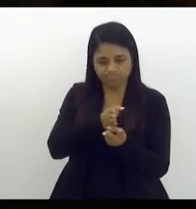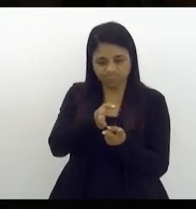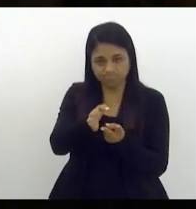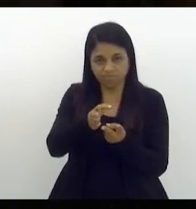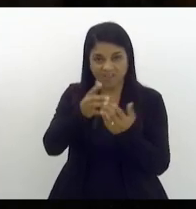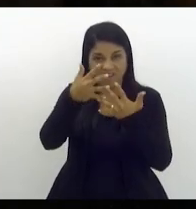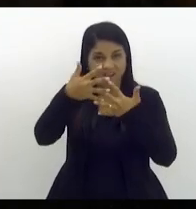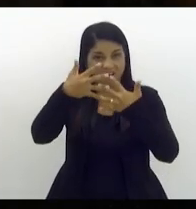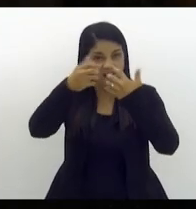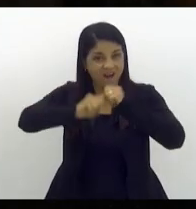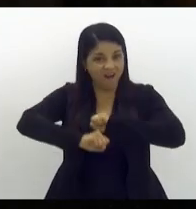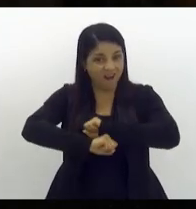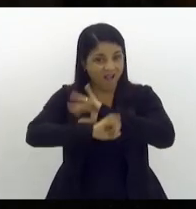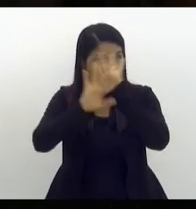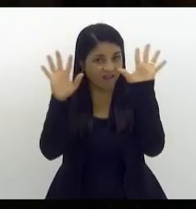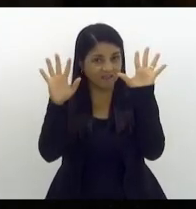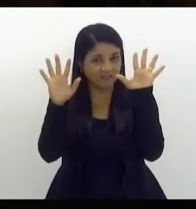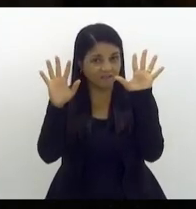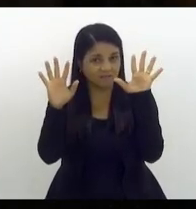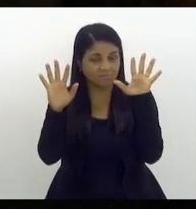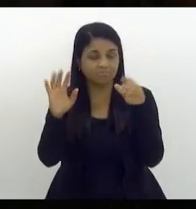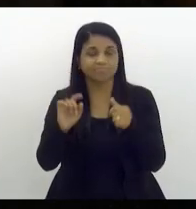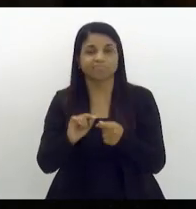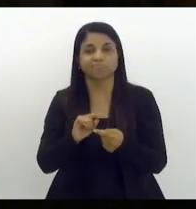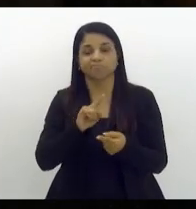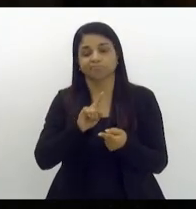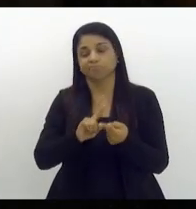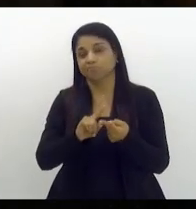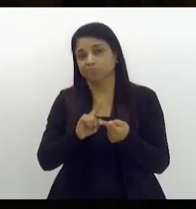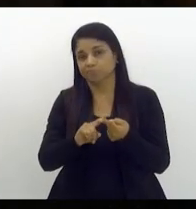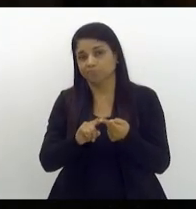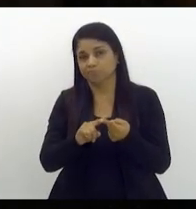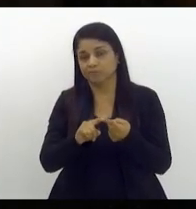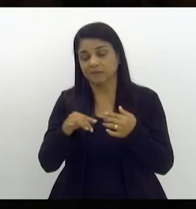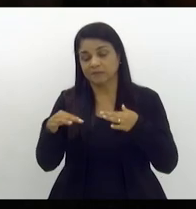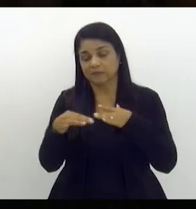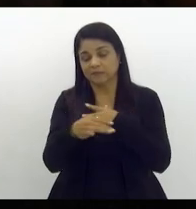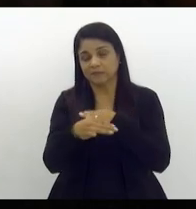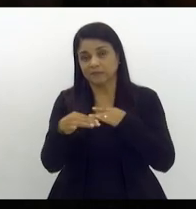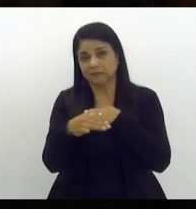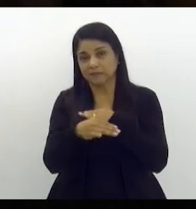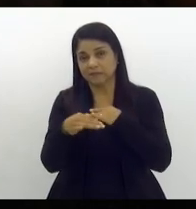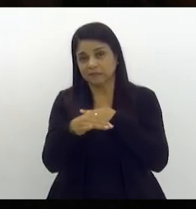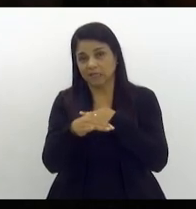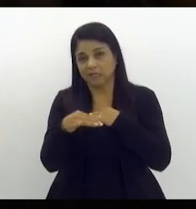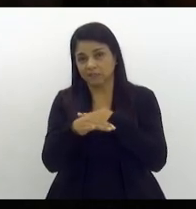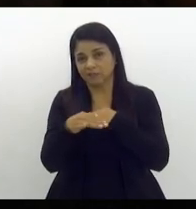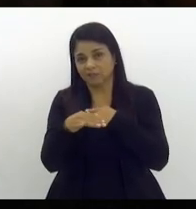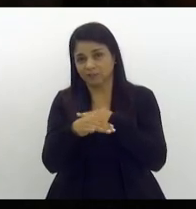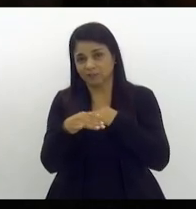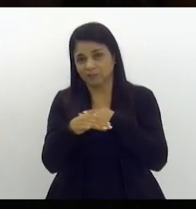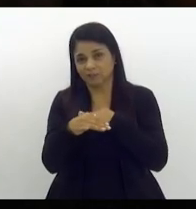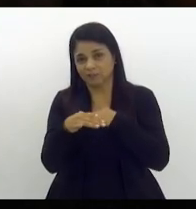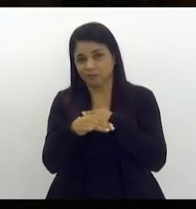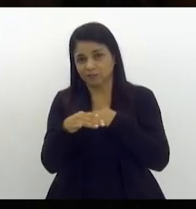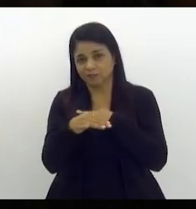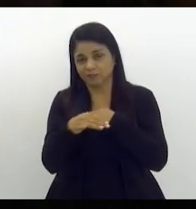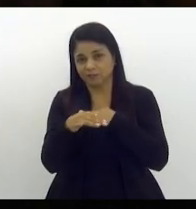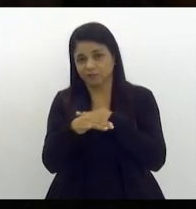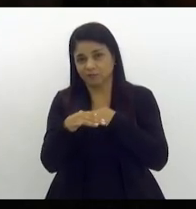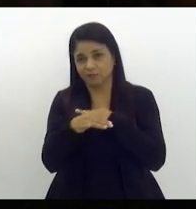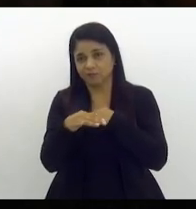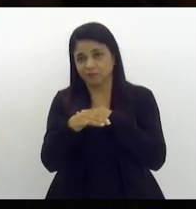claras. Primeiro, fazer com que as cidades sejam mais